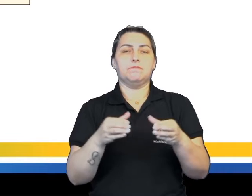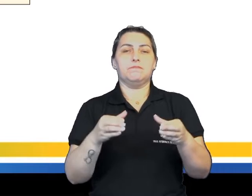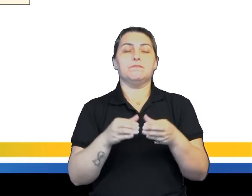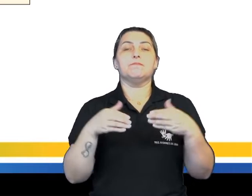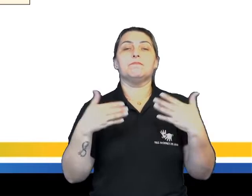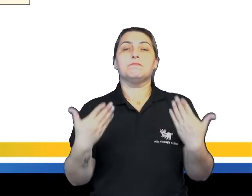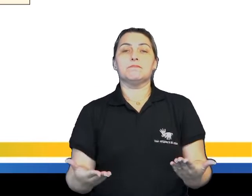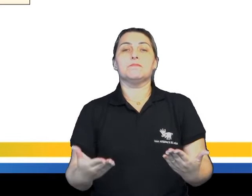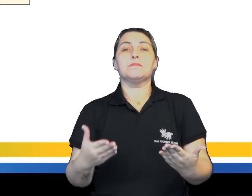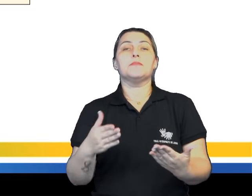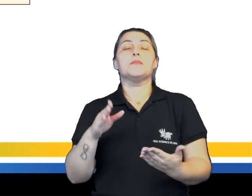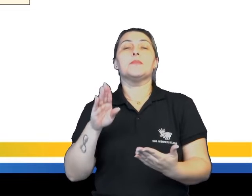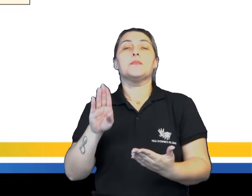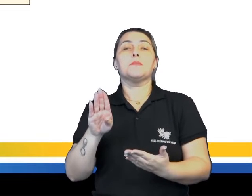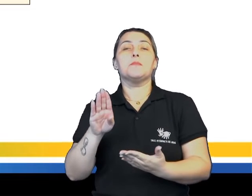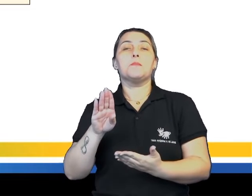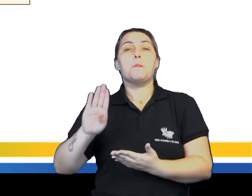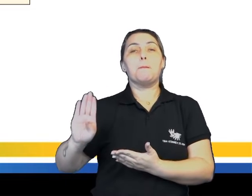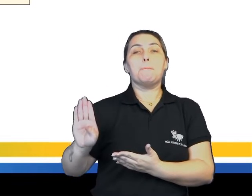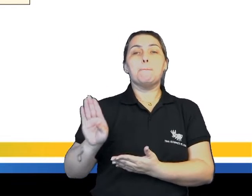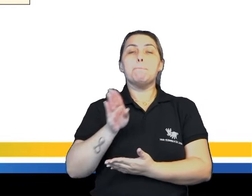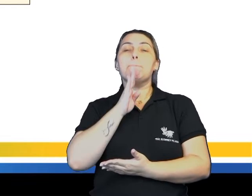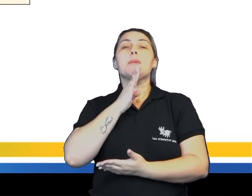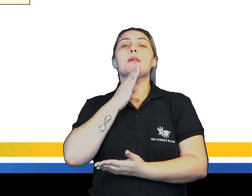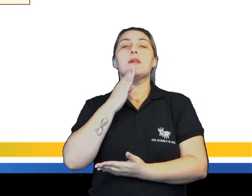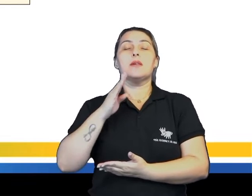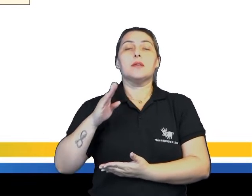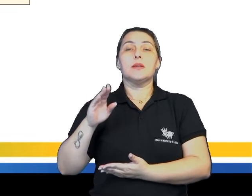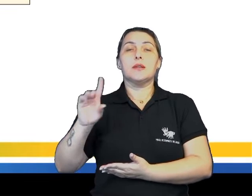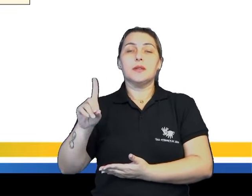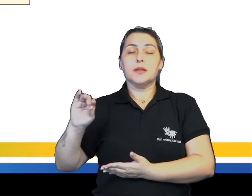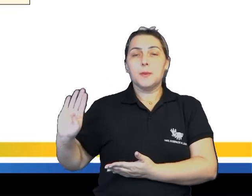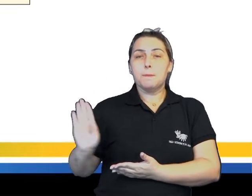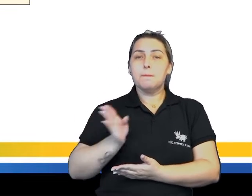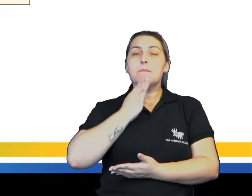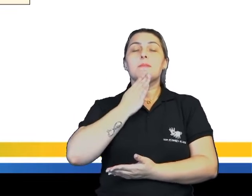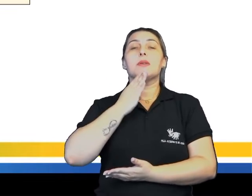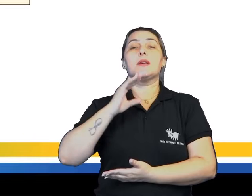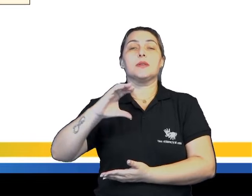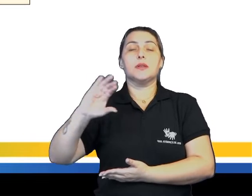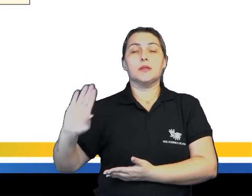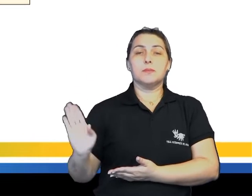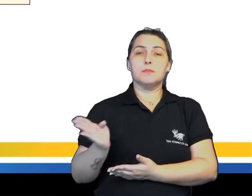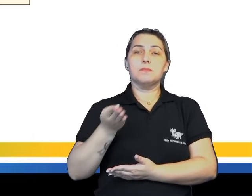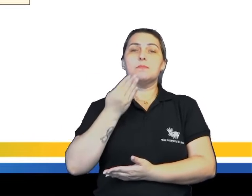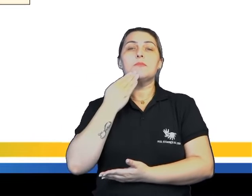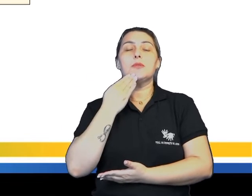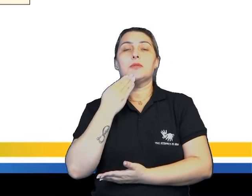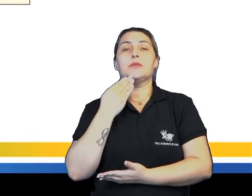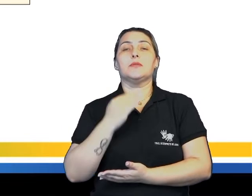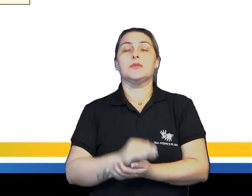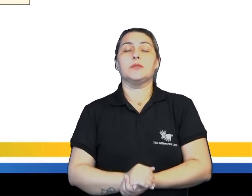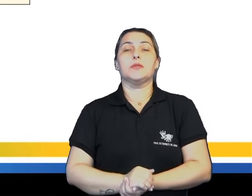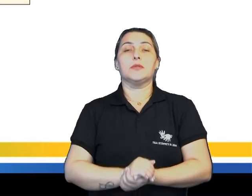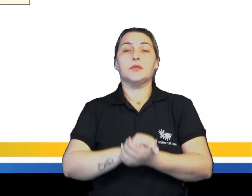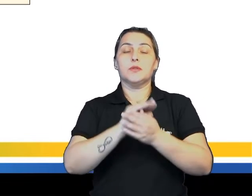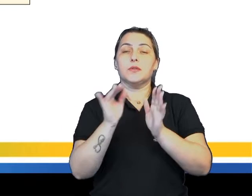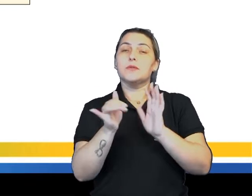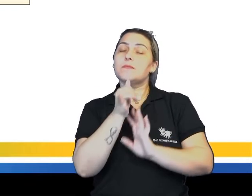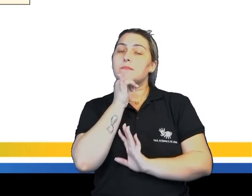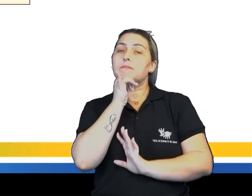classe dos bilhões. Unidade de bilhão, dezena de bilhão, centena de bilhão. E eu coloquei um exemplo